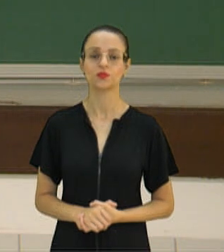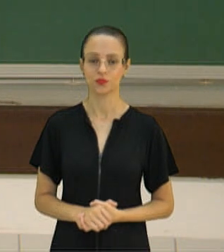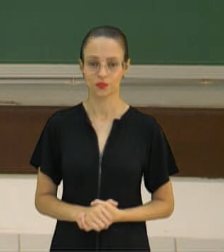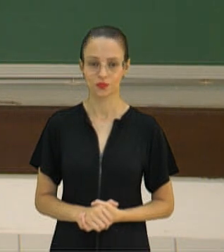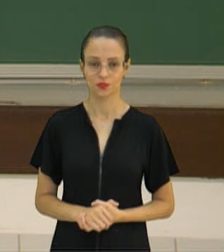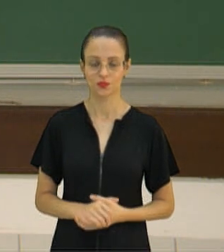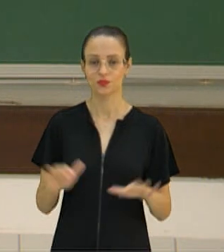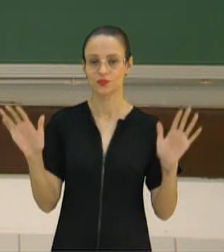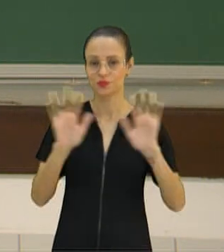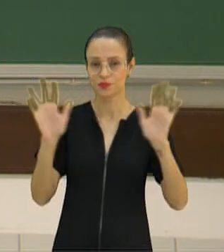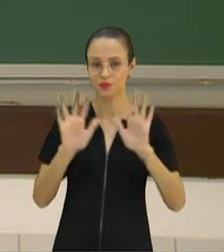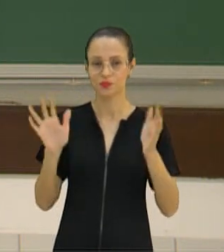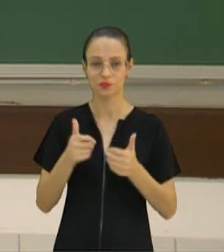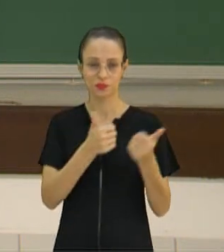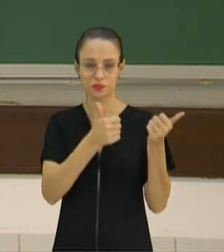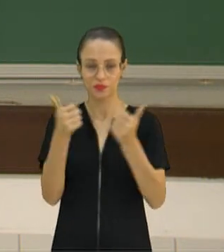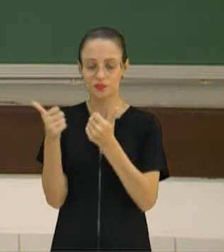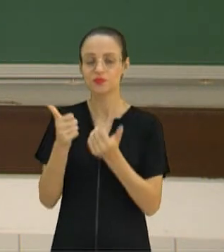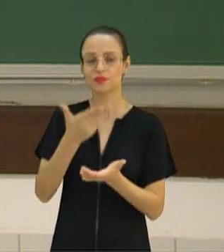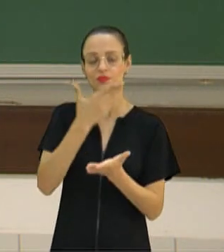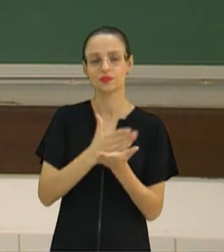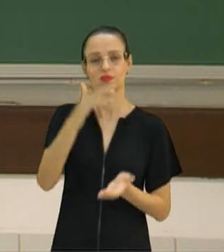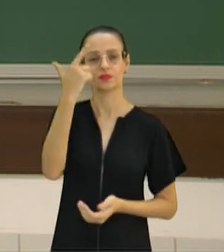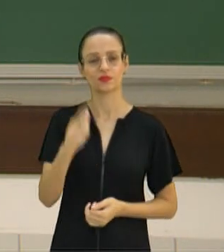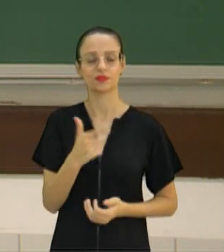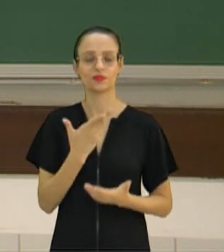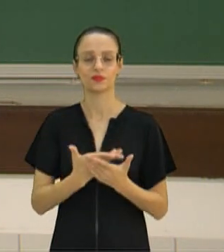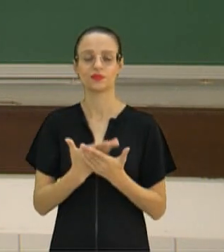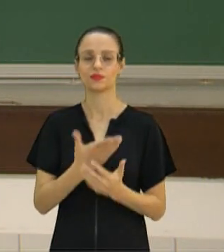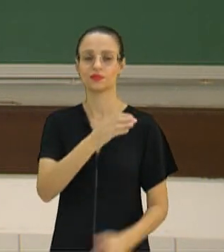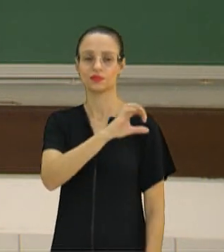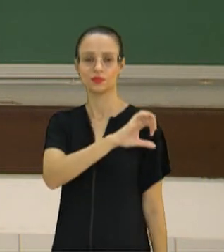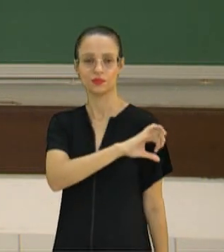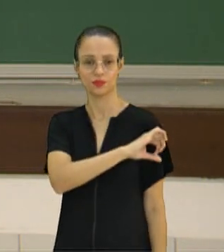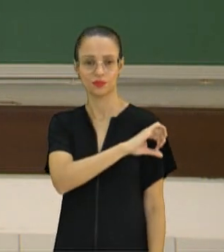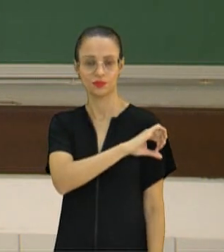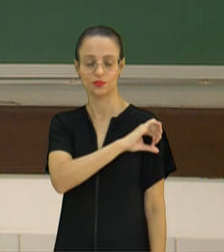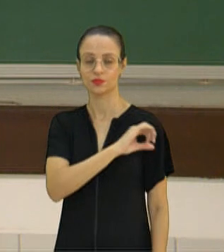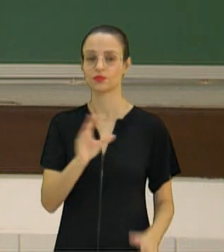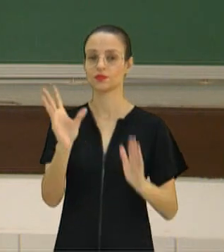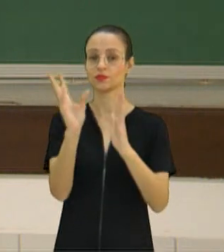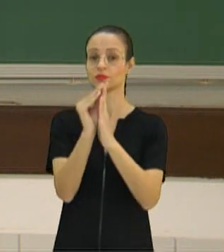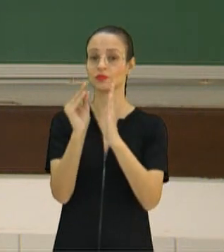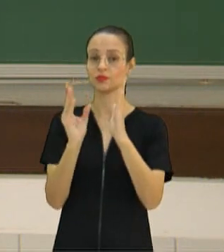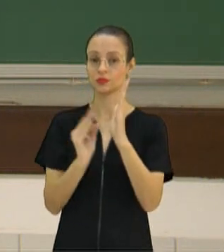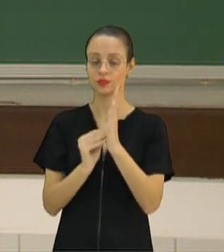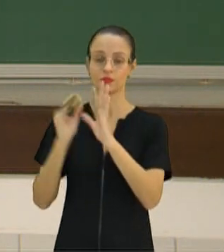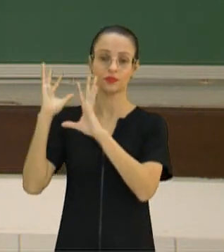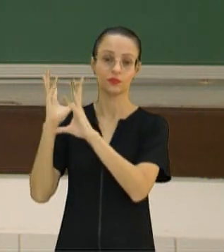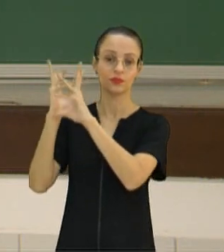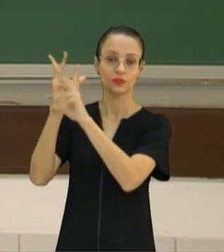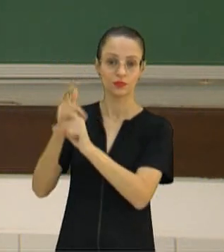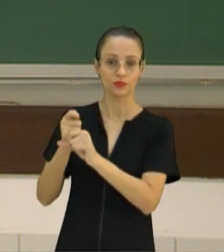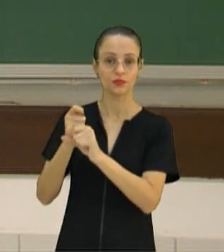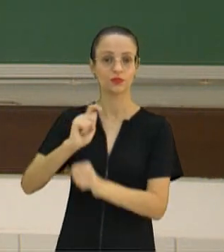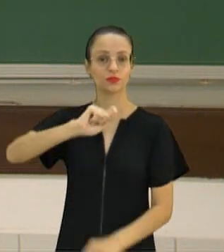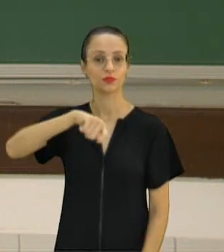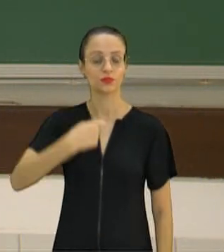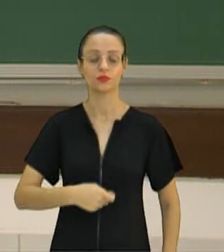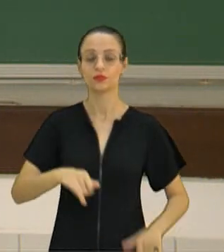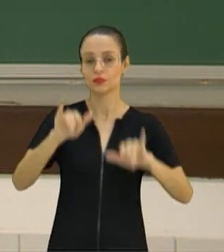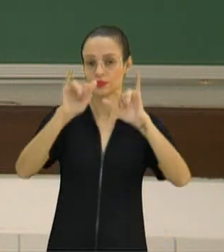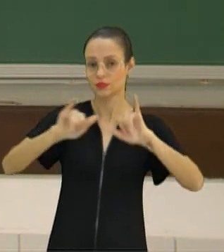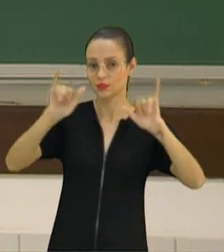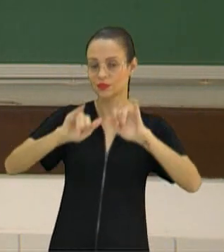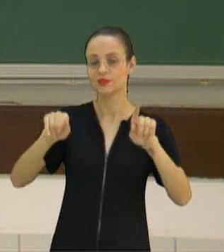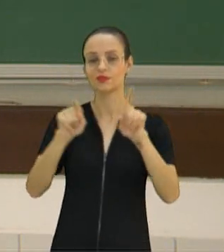Fala galera, beleza? Estamos começando mais uma aula do nono ano, conteúdo retomada de notícia